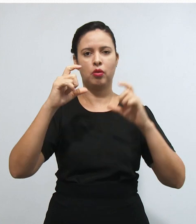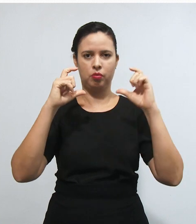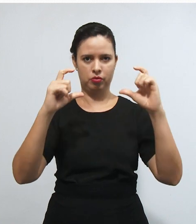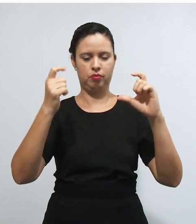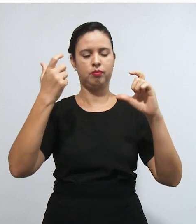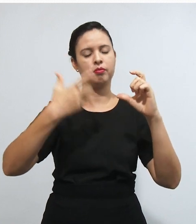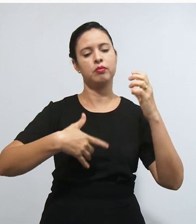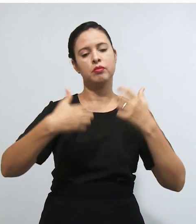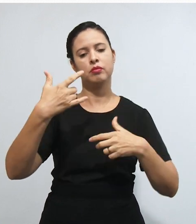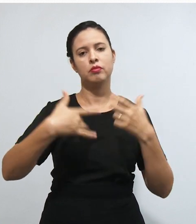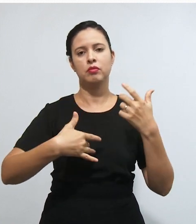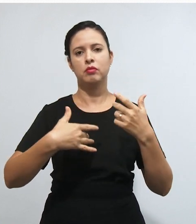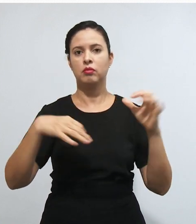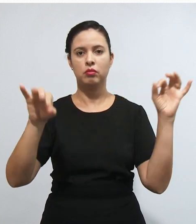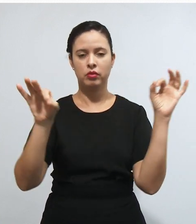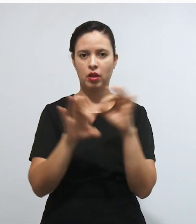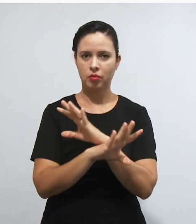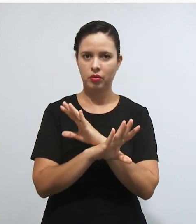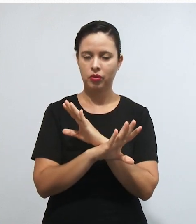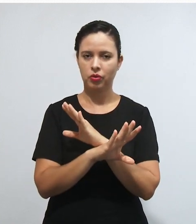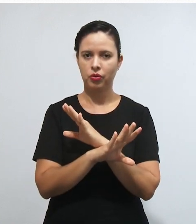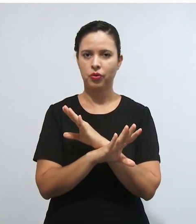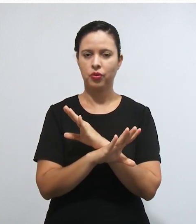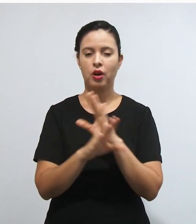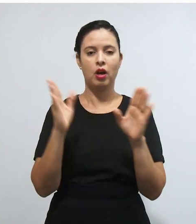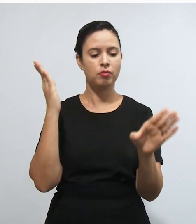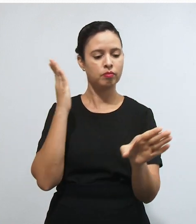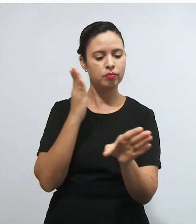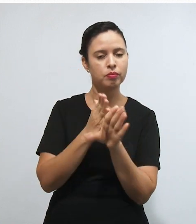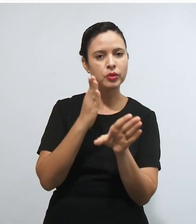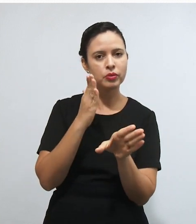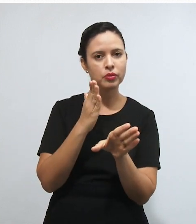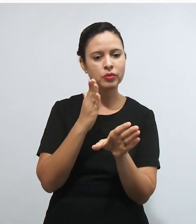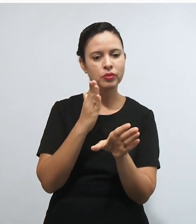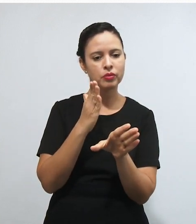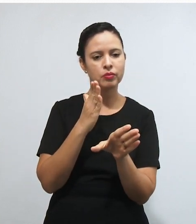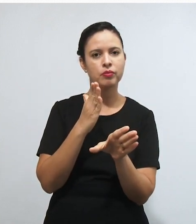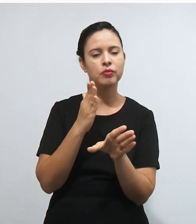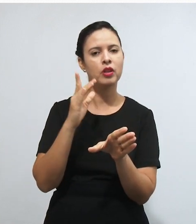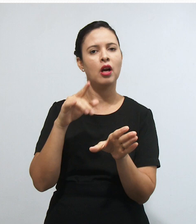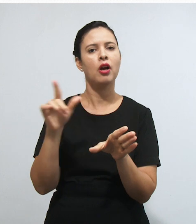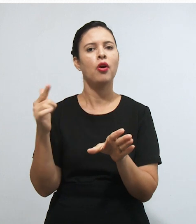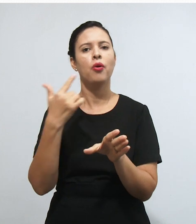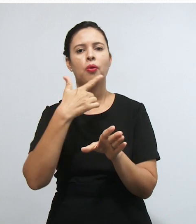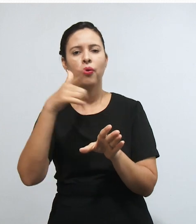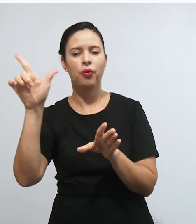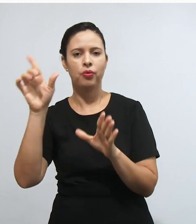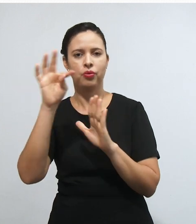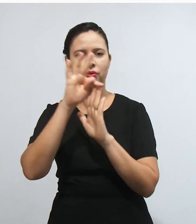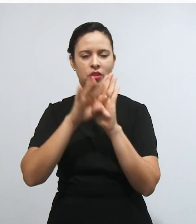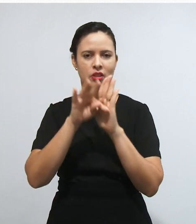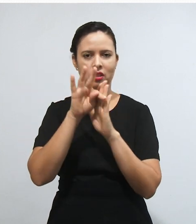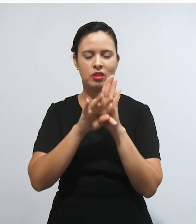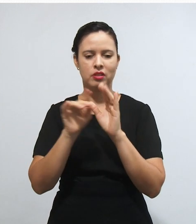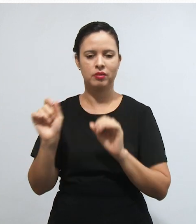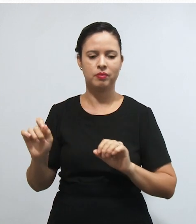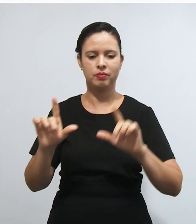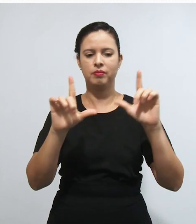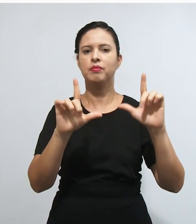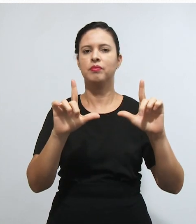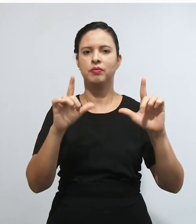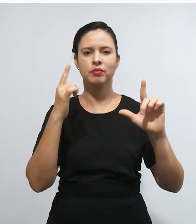primeiro. Então, eu vou falando aqui, quando eu termino a ideia nesse primeiro tópico, já expliquei tudo que eu queria, eu aperto aqui no